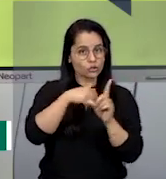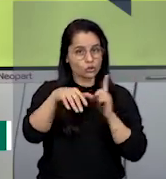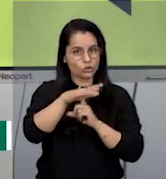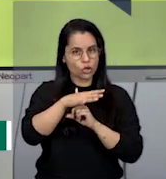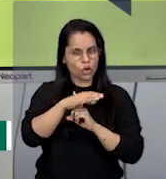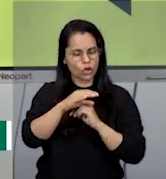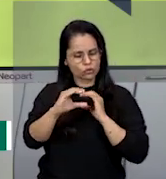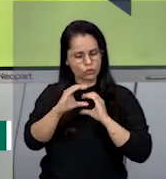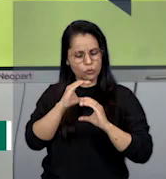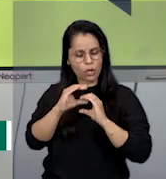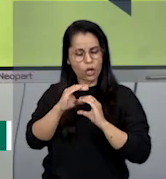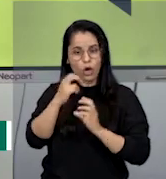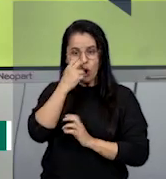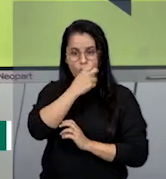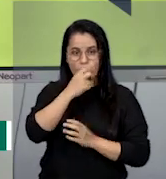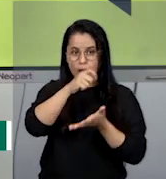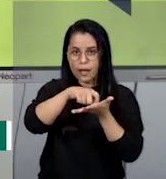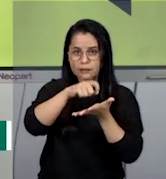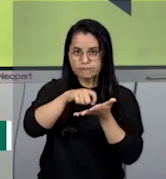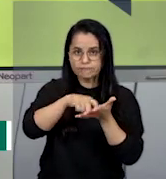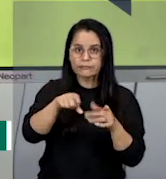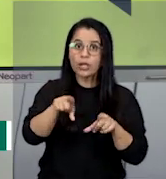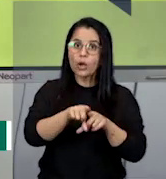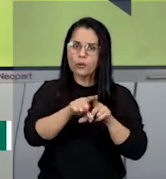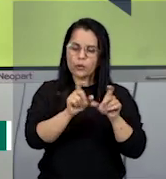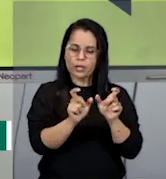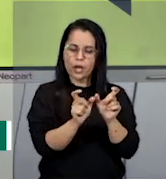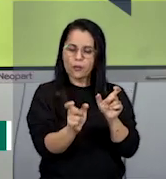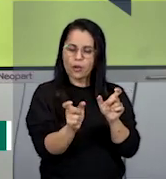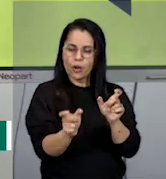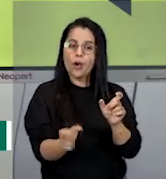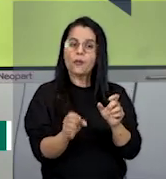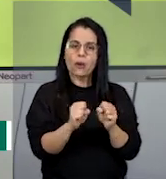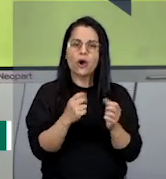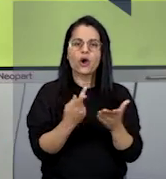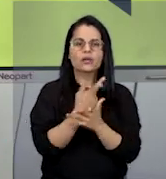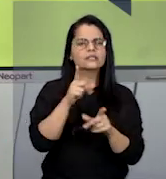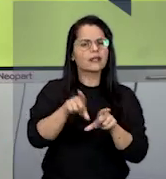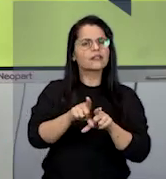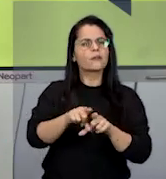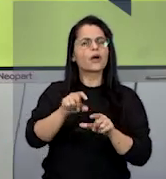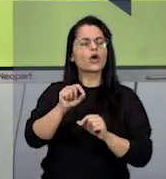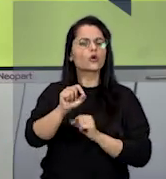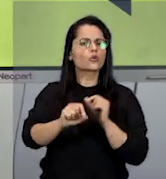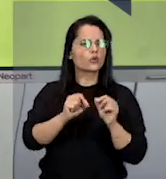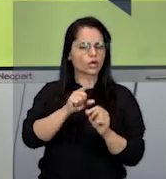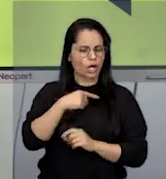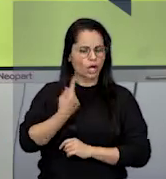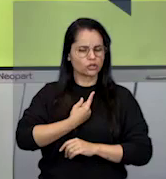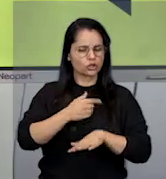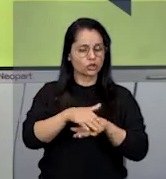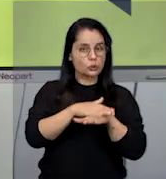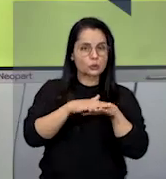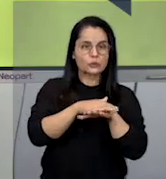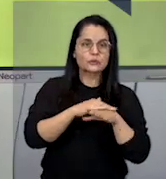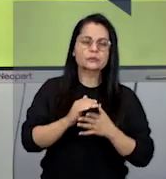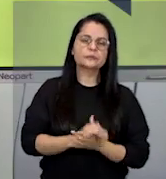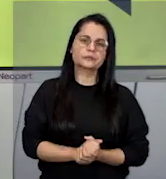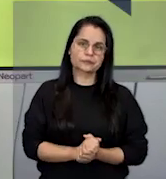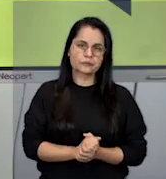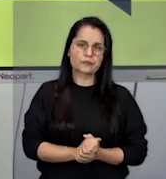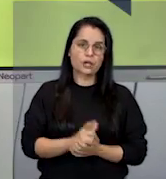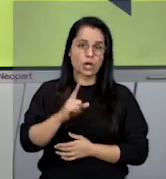escritas. Sim, orais e escritas, porque a polissemia pode ocorrer também quando nós estivermos conversando, quando